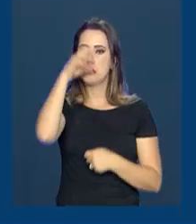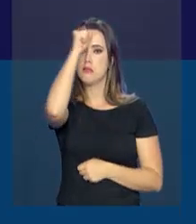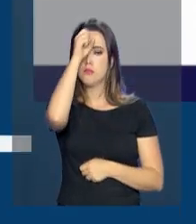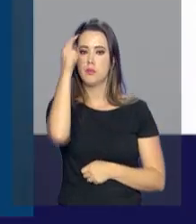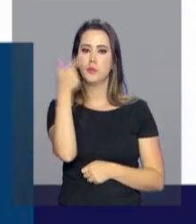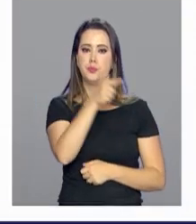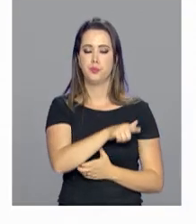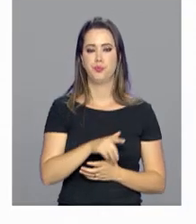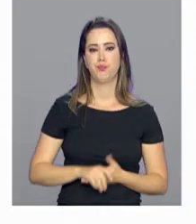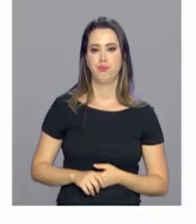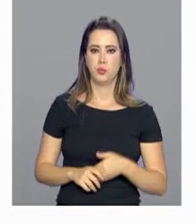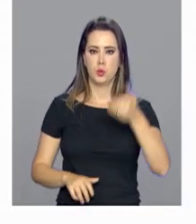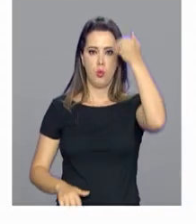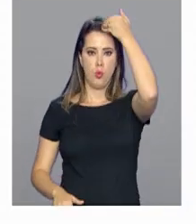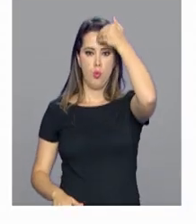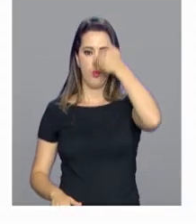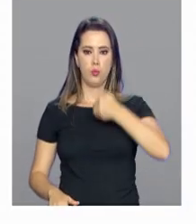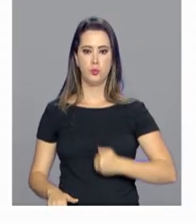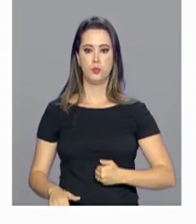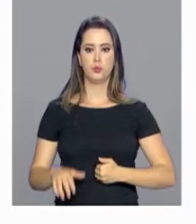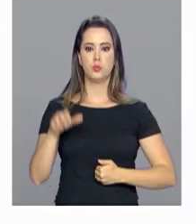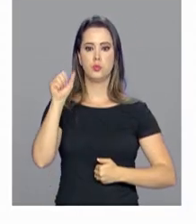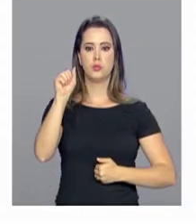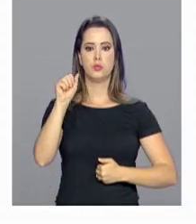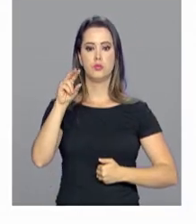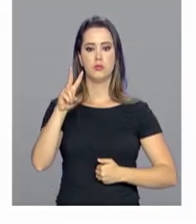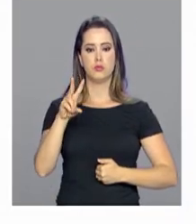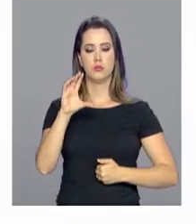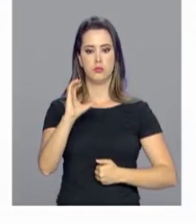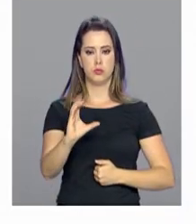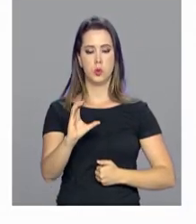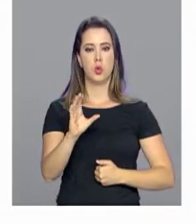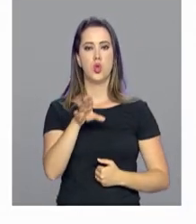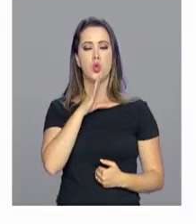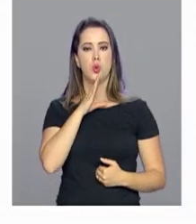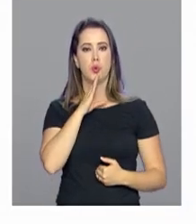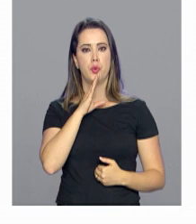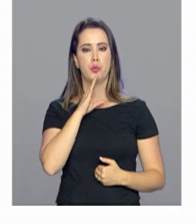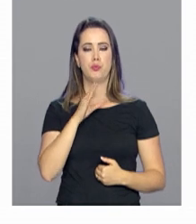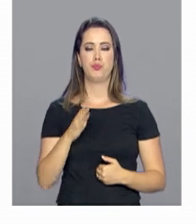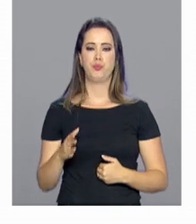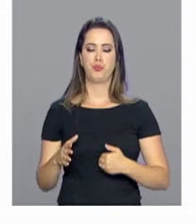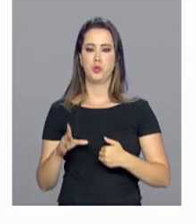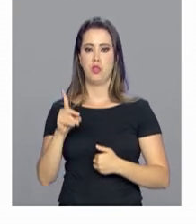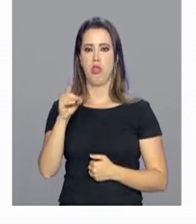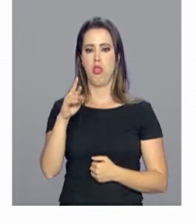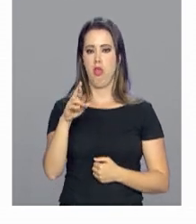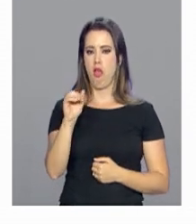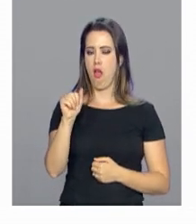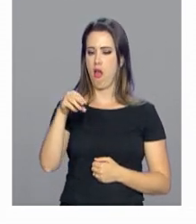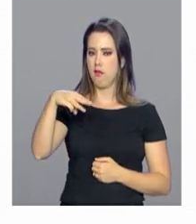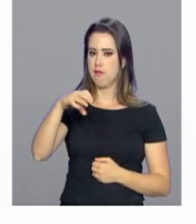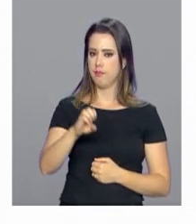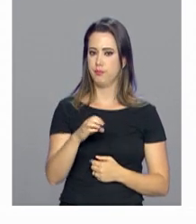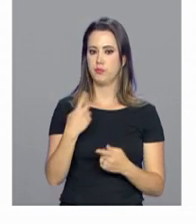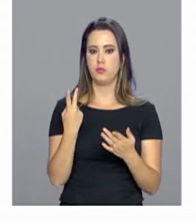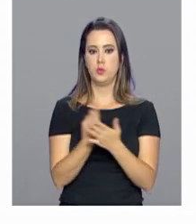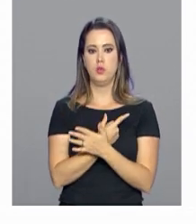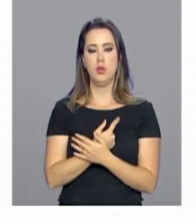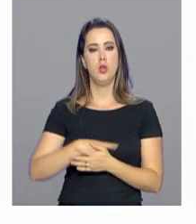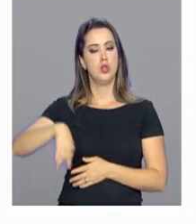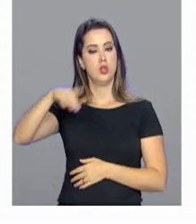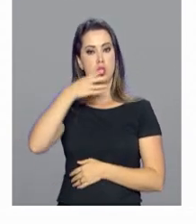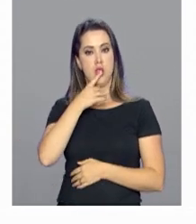acidente vascular encefálico ou cerebral ou avc mais conhecido como derrame ocorre quando o fornecimento de sangue para uma